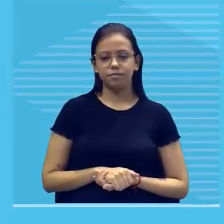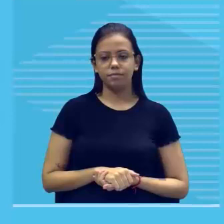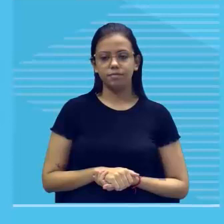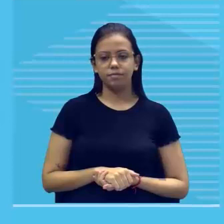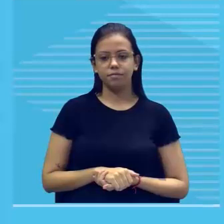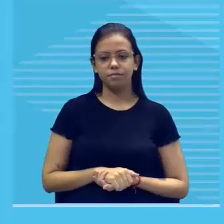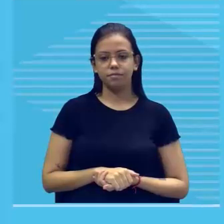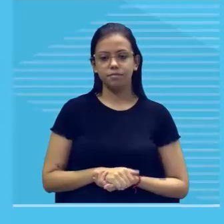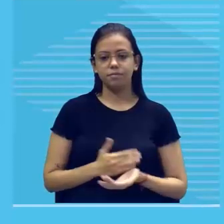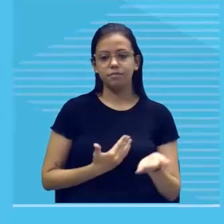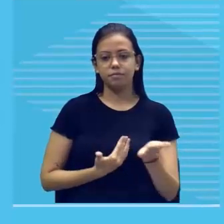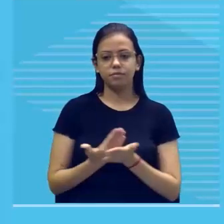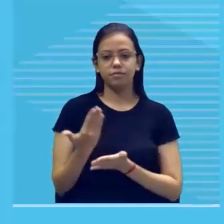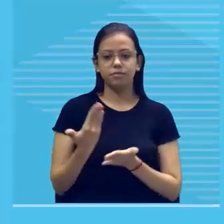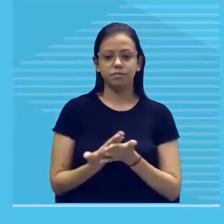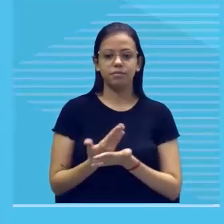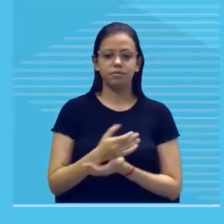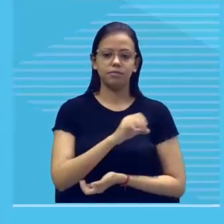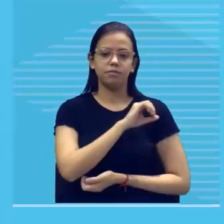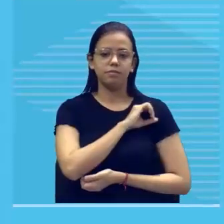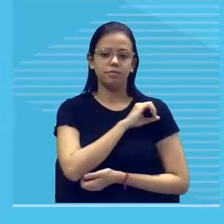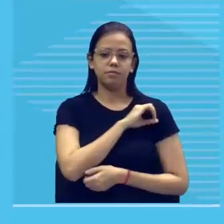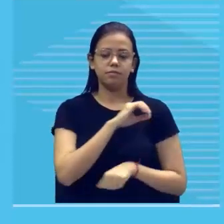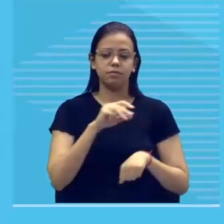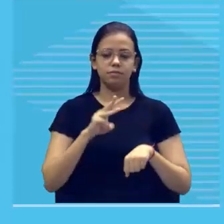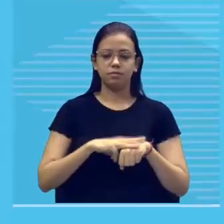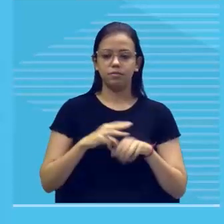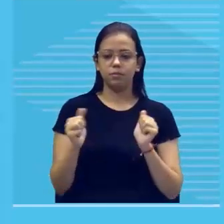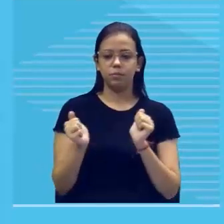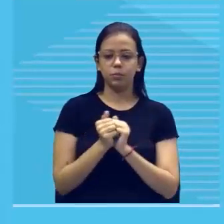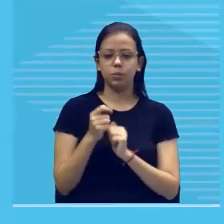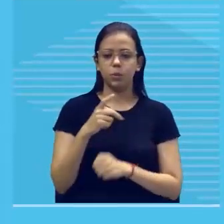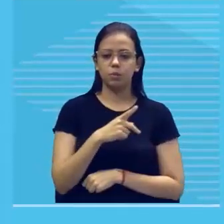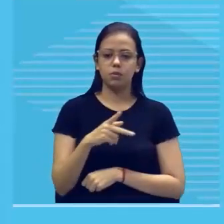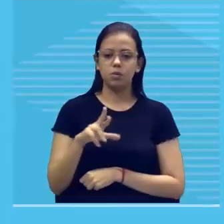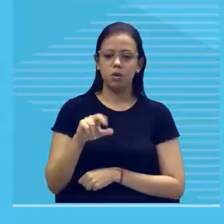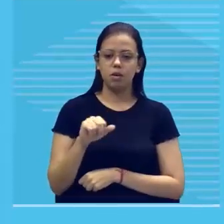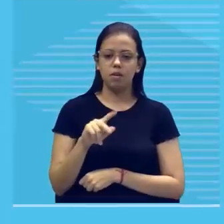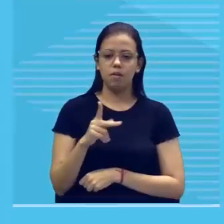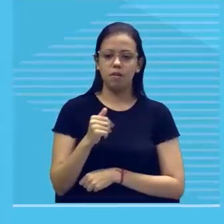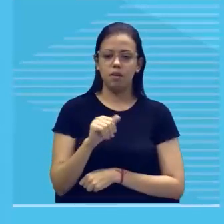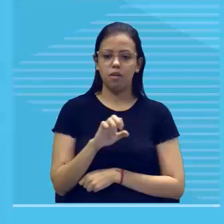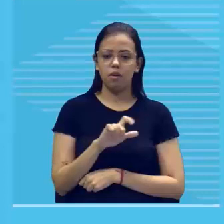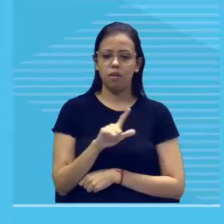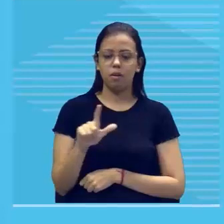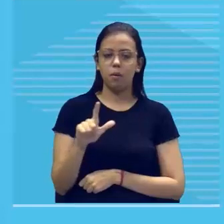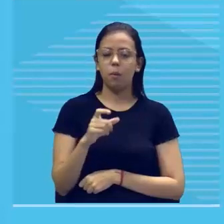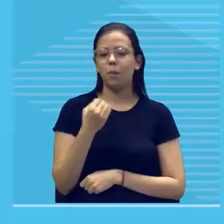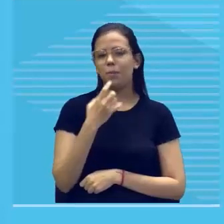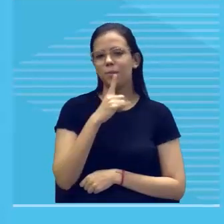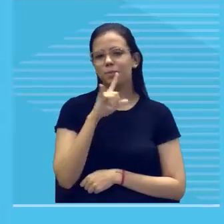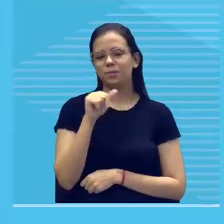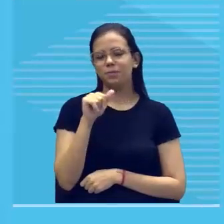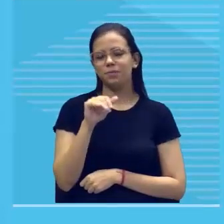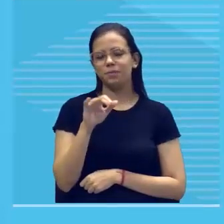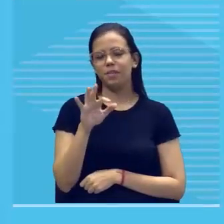começando com a aula de oficina de matemática com o professor Rafael Max Bom dia Fátima